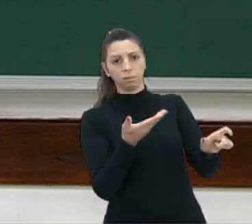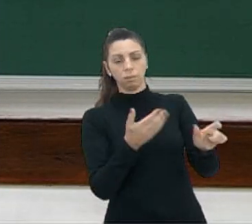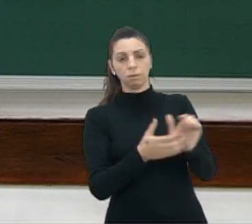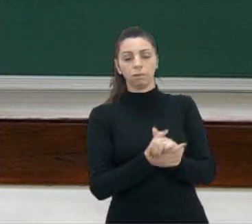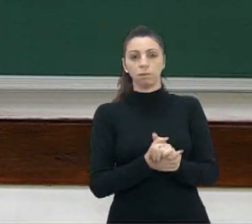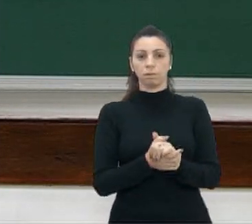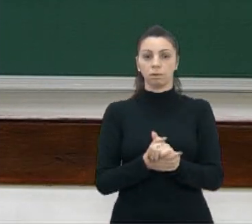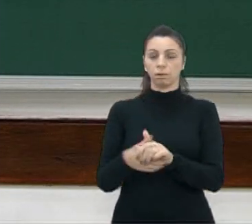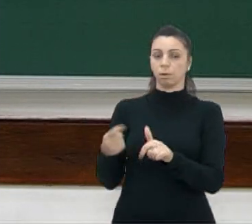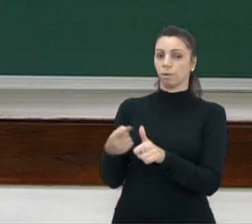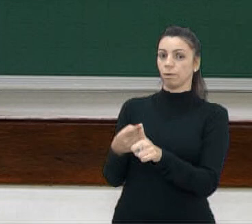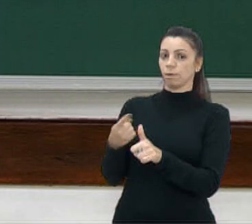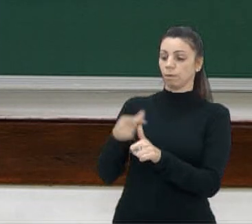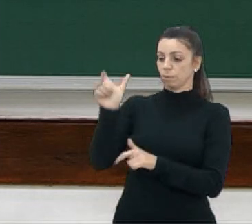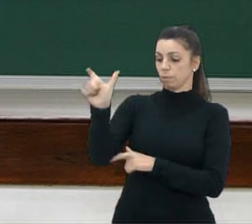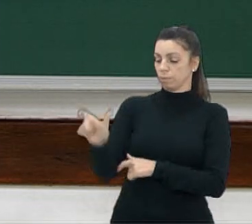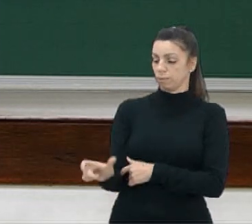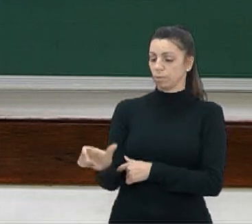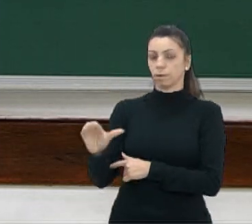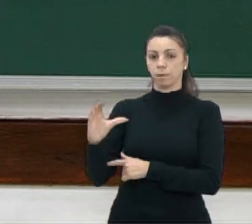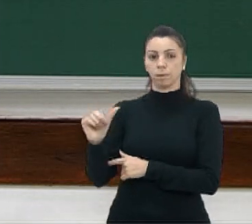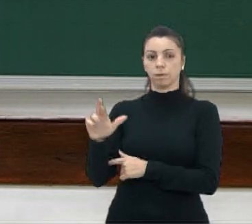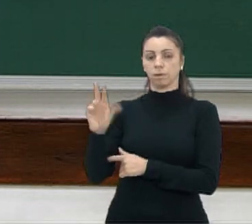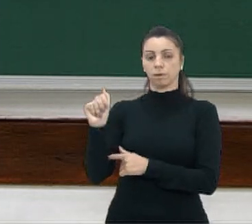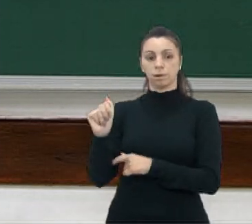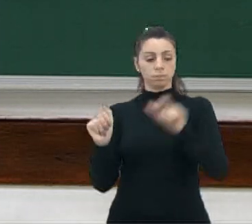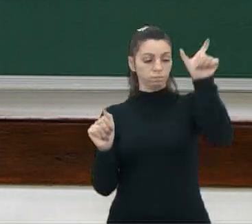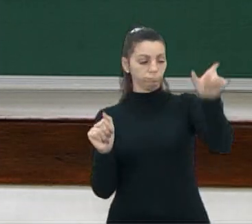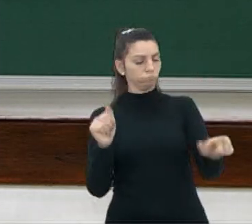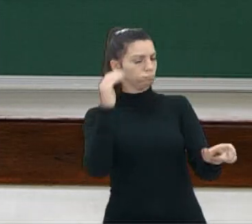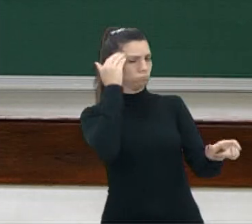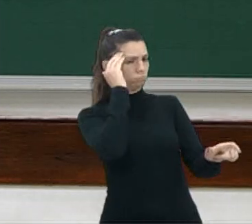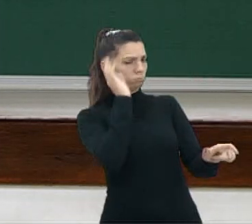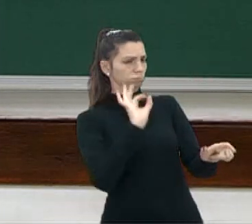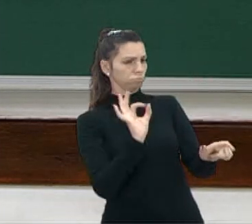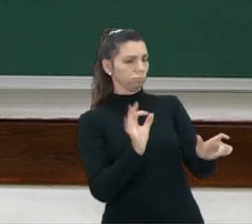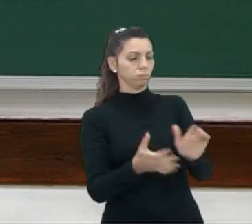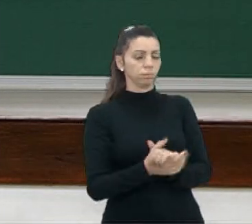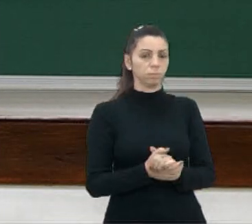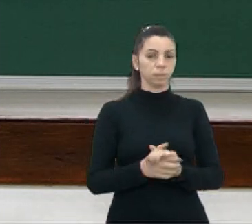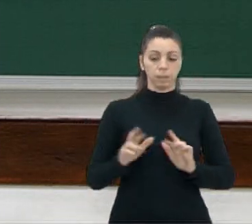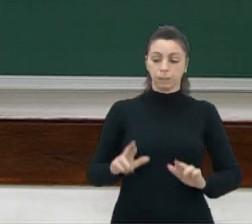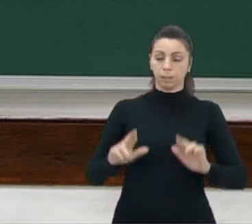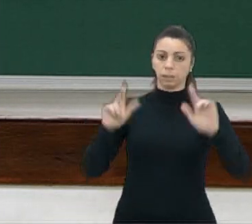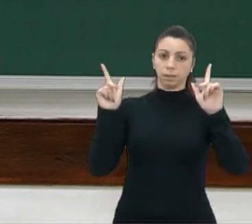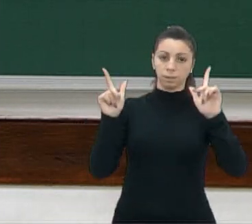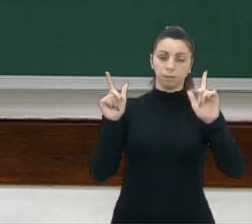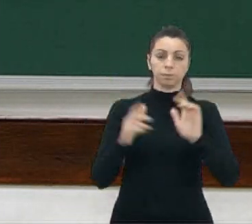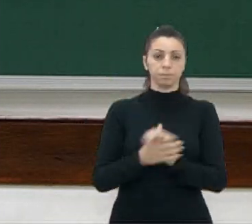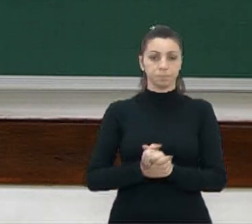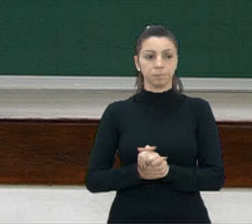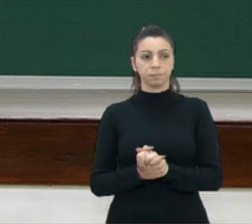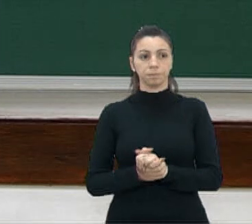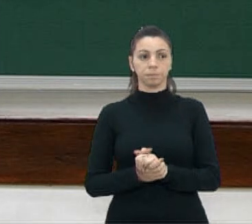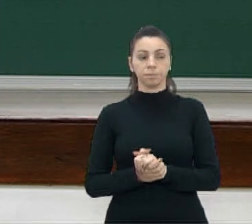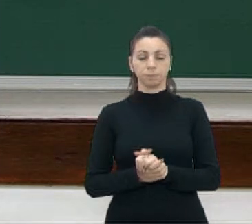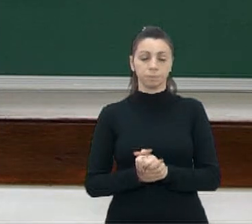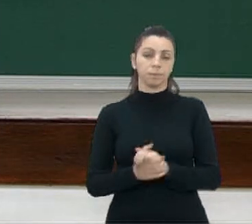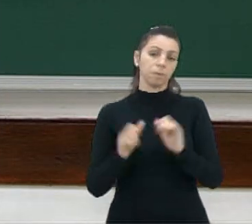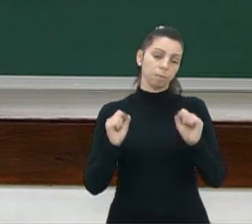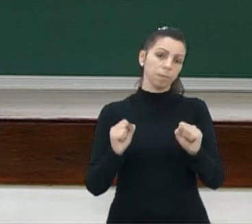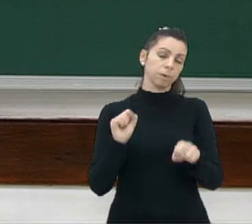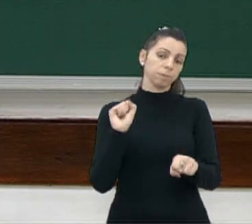falava de um Carlos, a outra oração, mas seu interlocutor não entendeu. Percebam que é diferente da letra C. Aqui eu